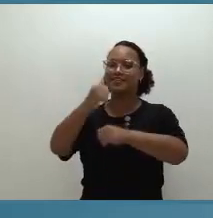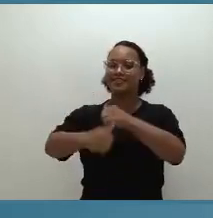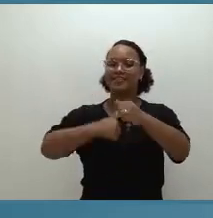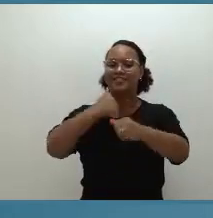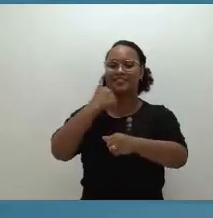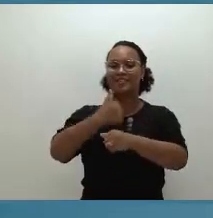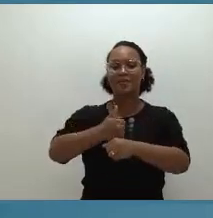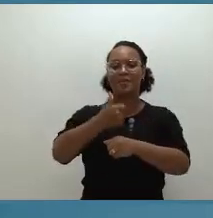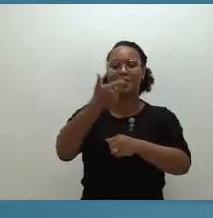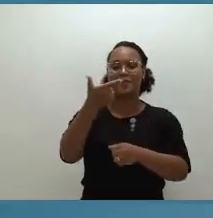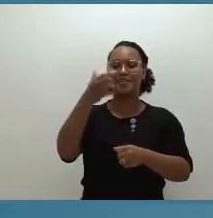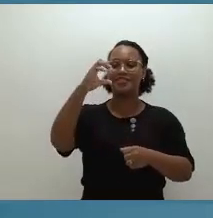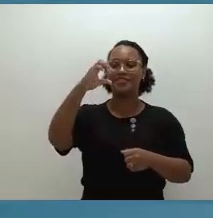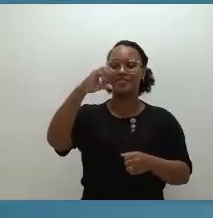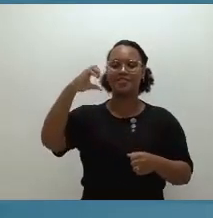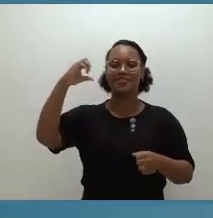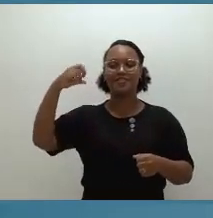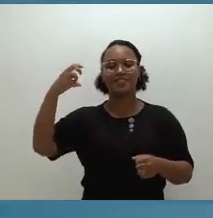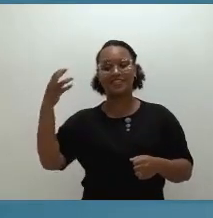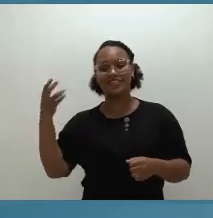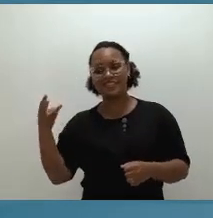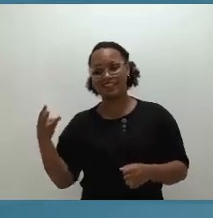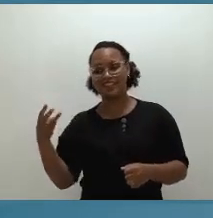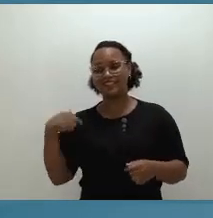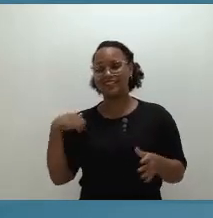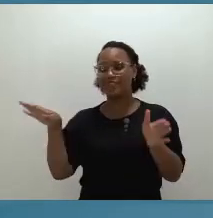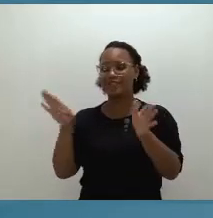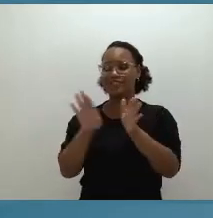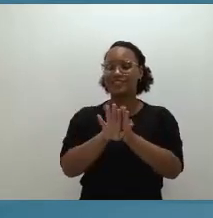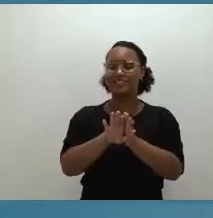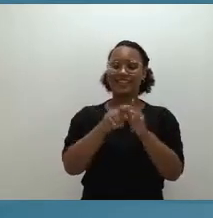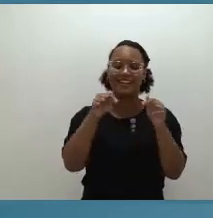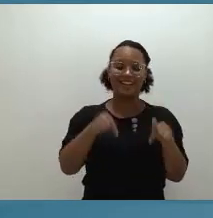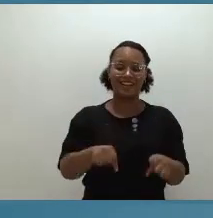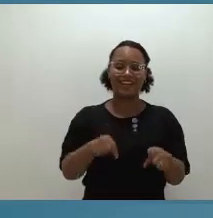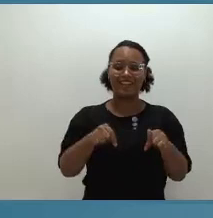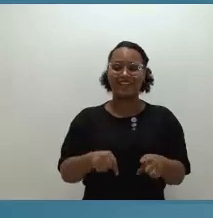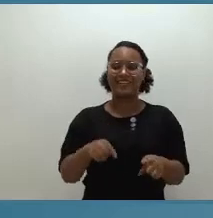Nazaré, quando eu cheguei de Marabá